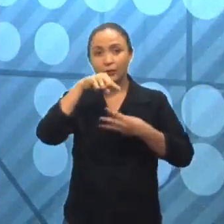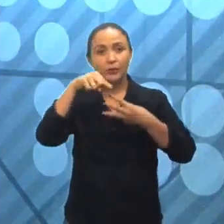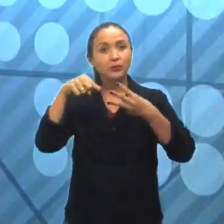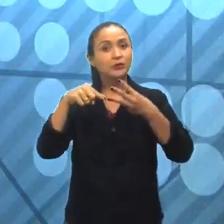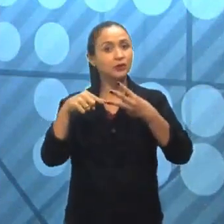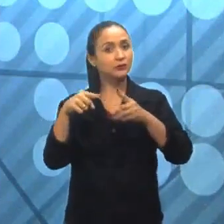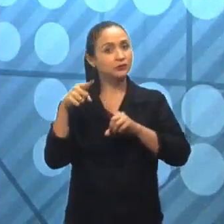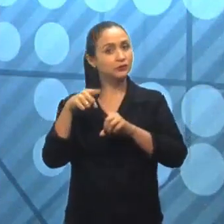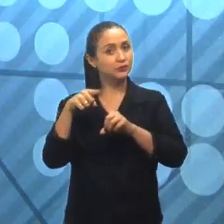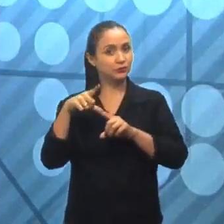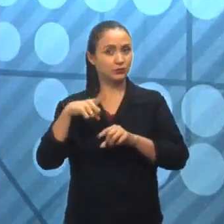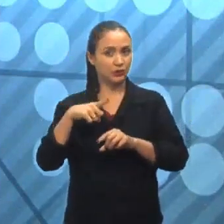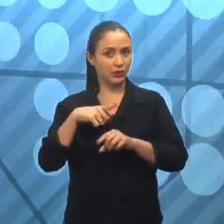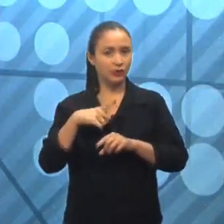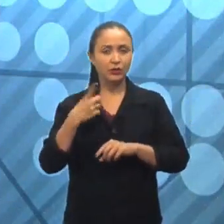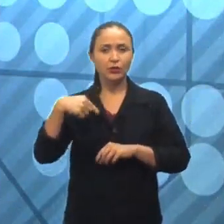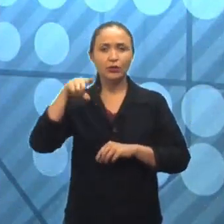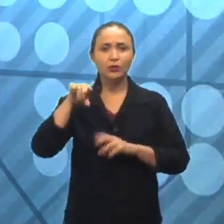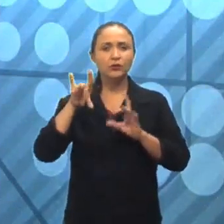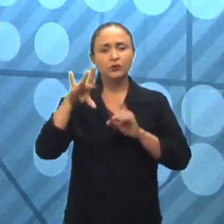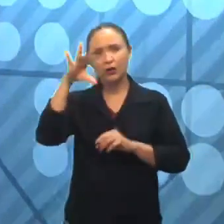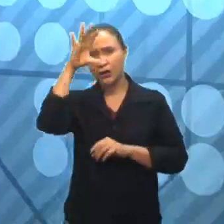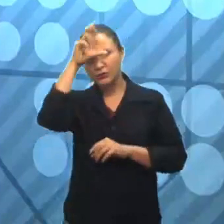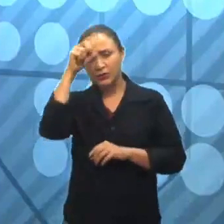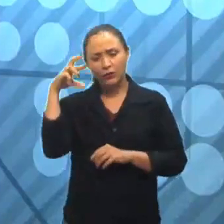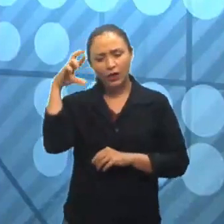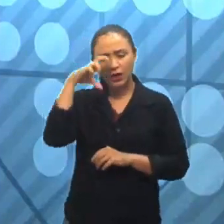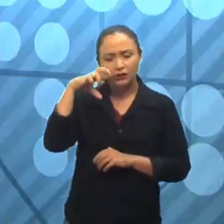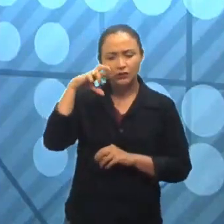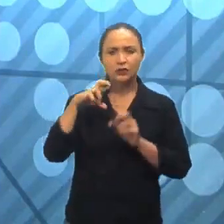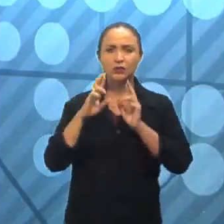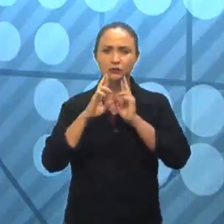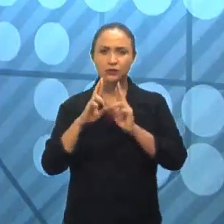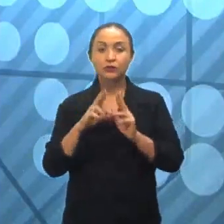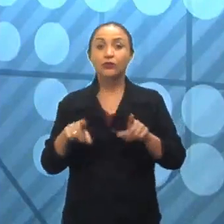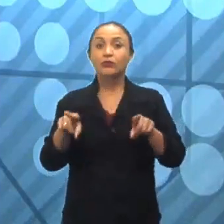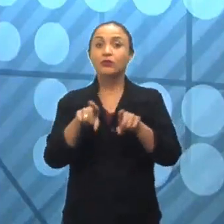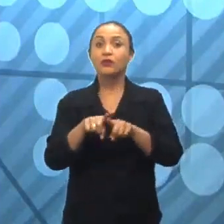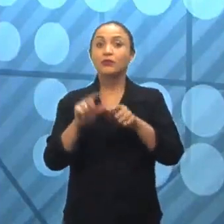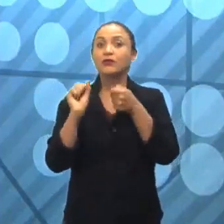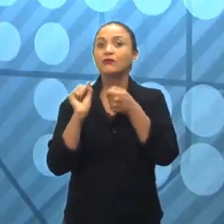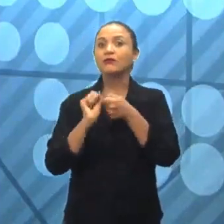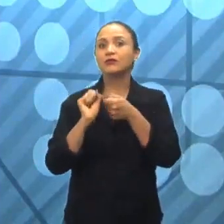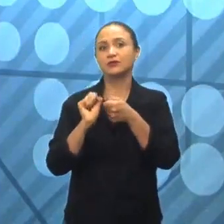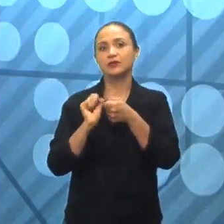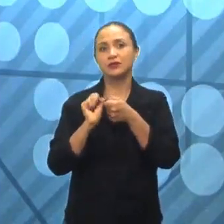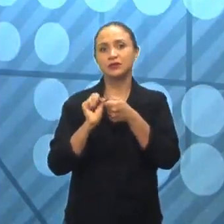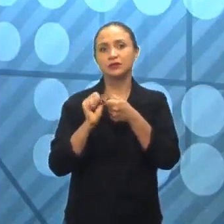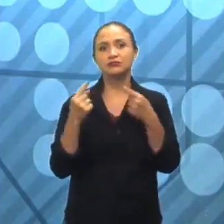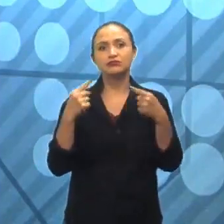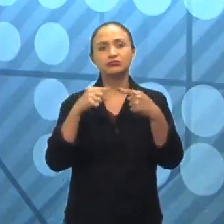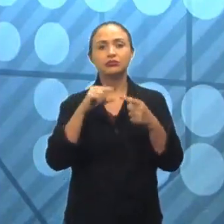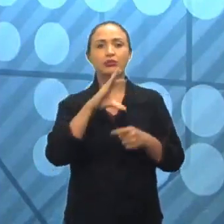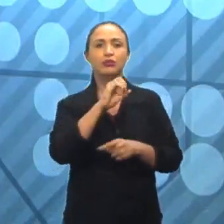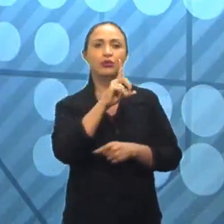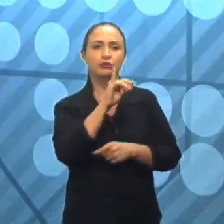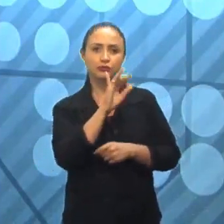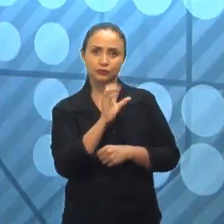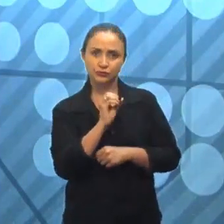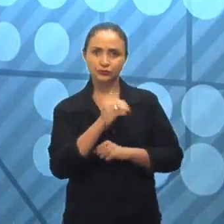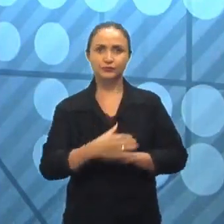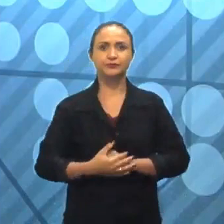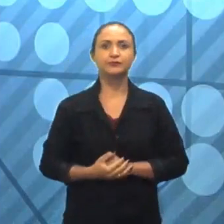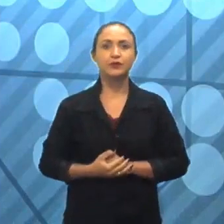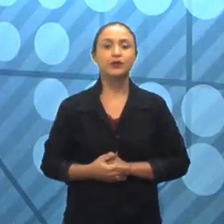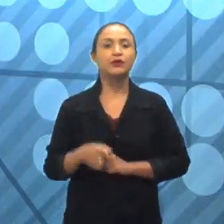de modulação. E não somente você aprendeu a analisar os resultados, você aprendeu como fazer a modulação via código, via simulação.